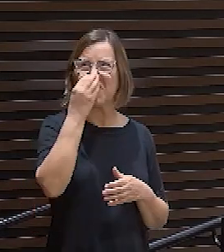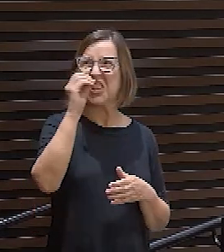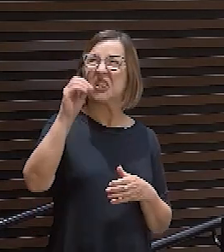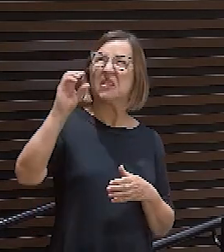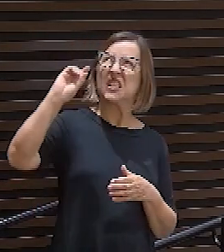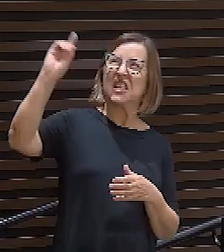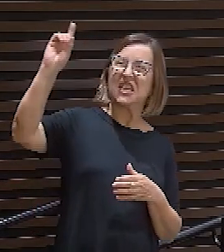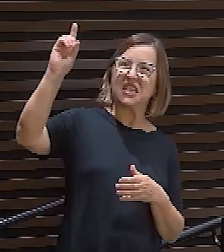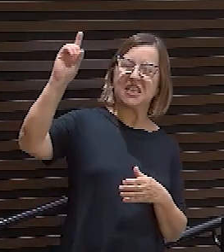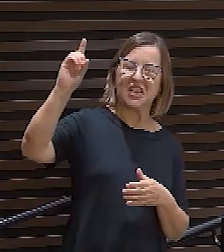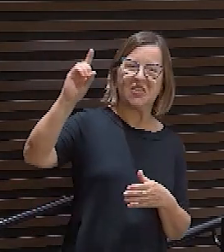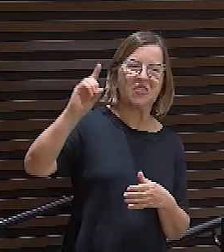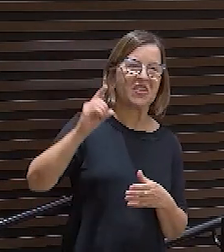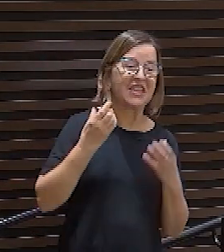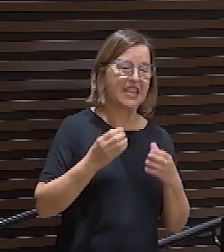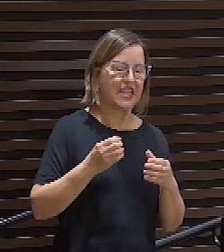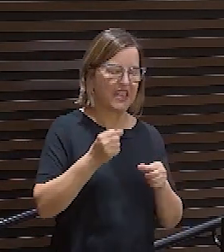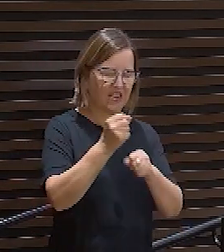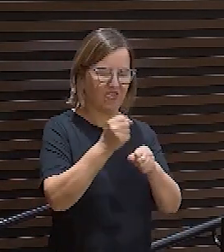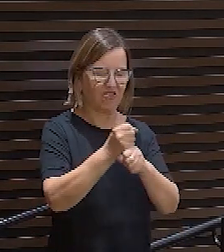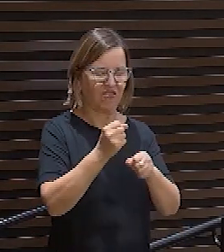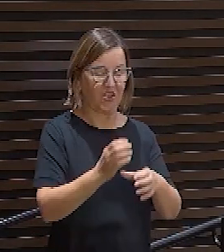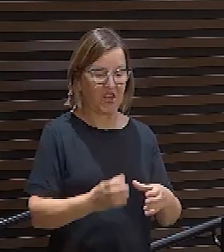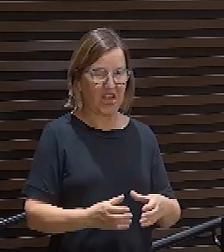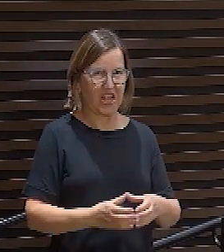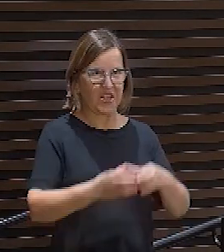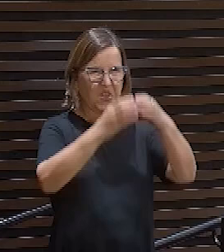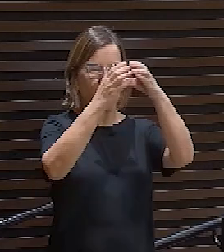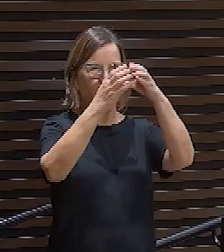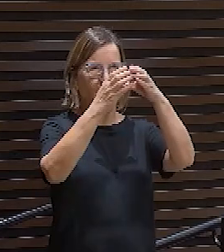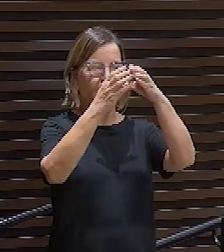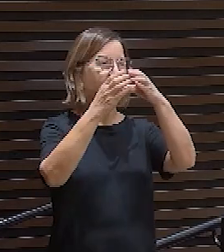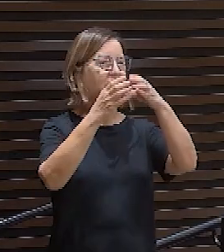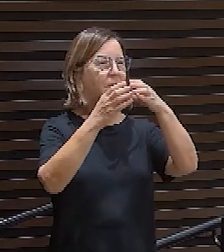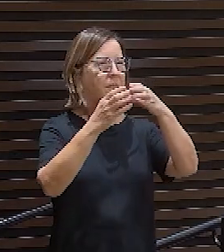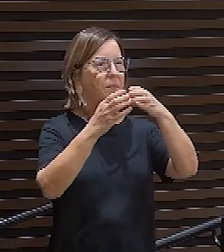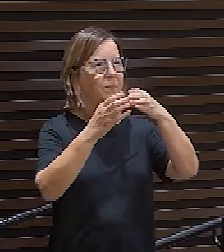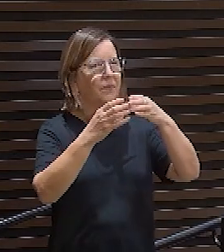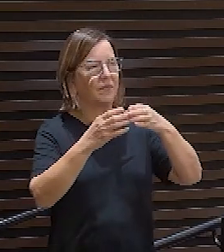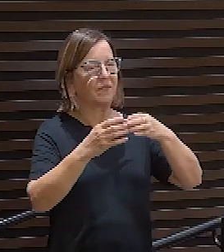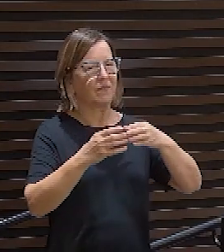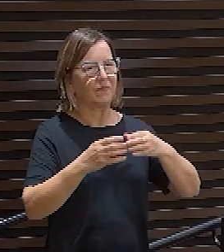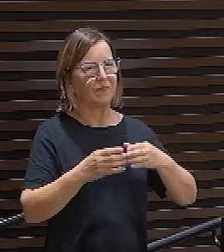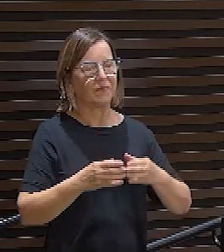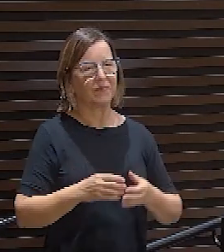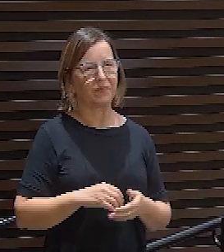que, se vier um dilúvio, não derruba a gente, vamos desafiar. Todo mundo em uníssono.